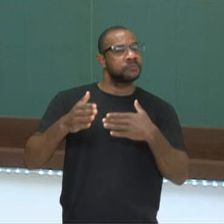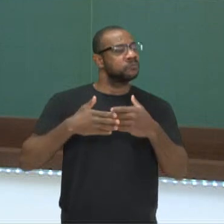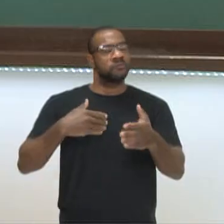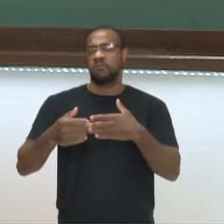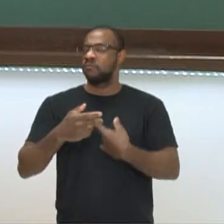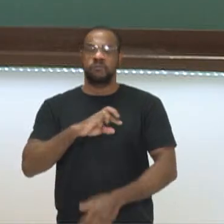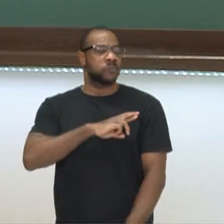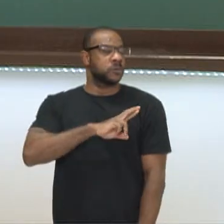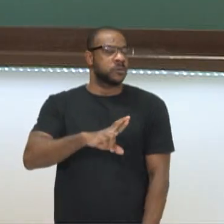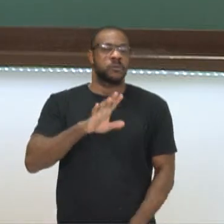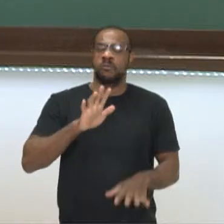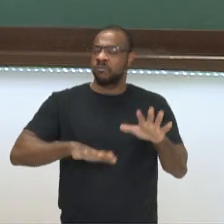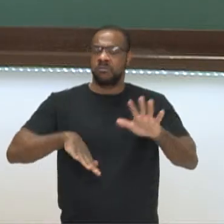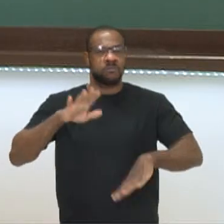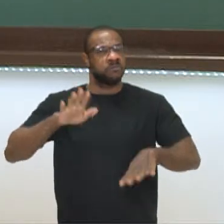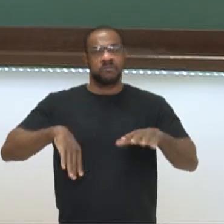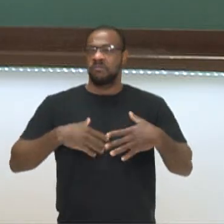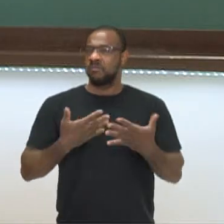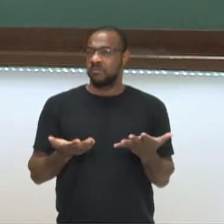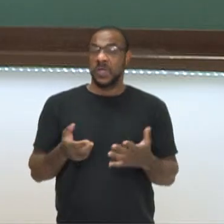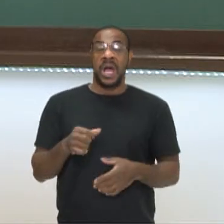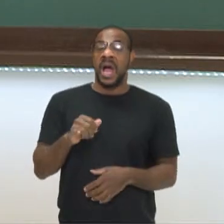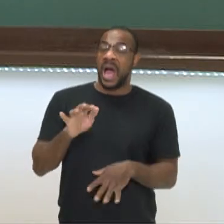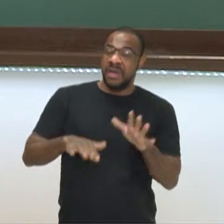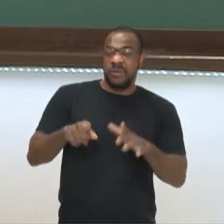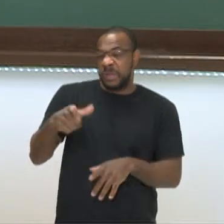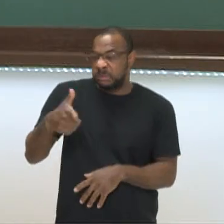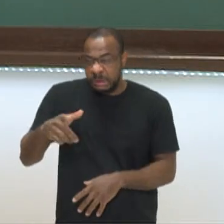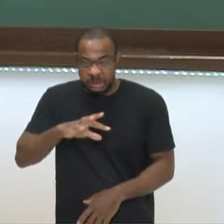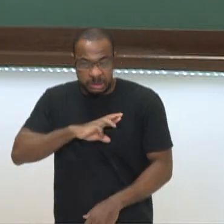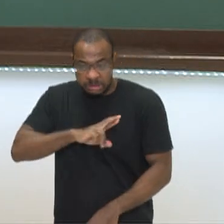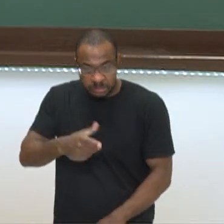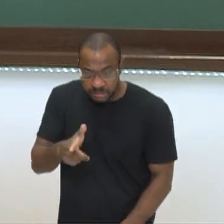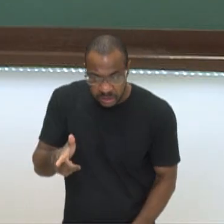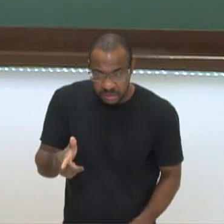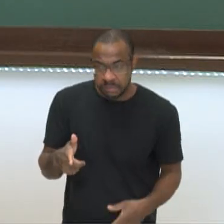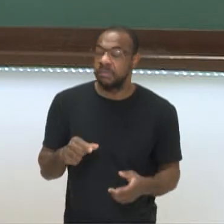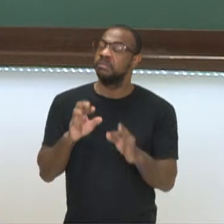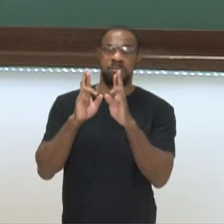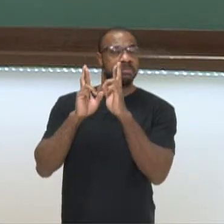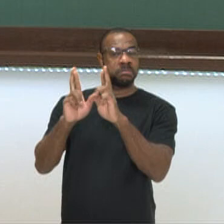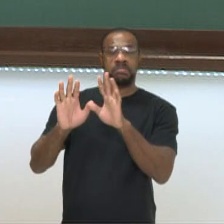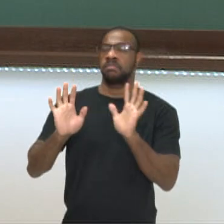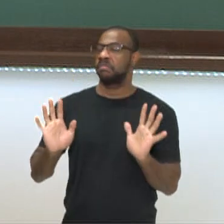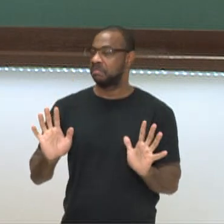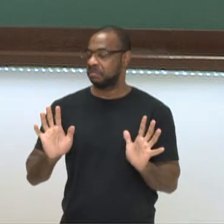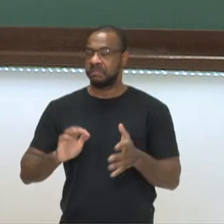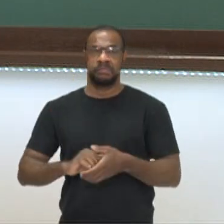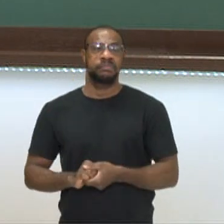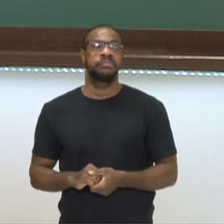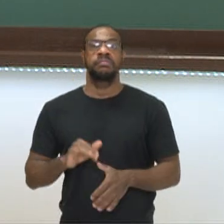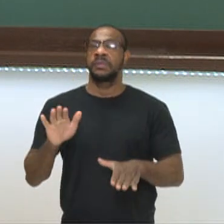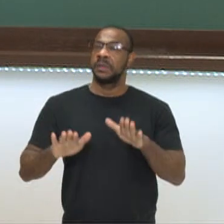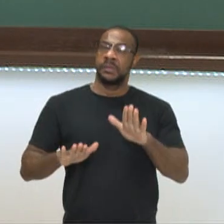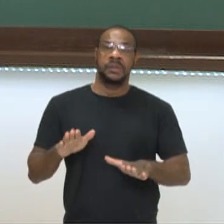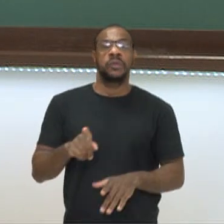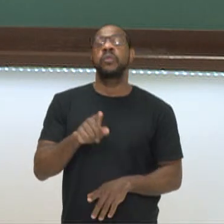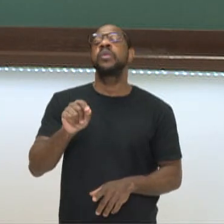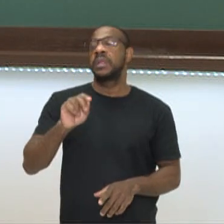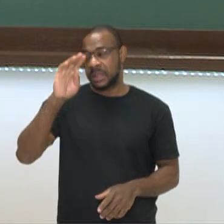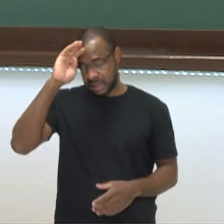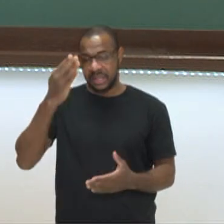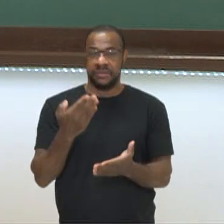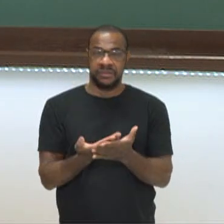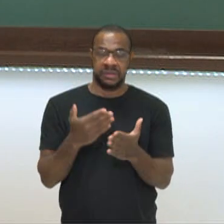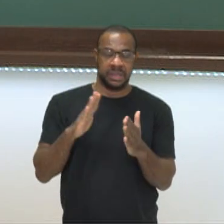religião, inclusive aqueles que não têm religião nenhuma. Nós estudamos religião no ensino religioso, independente do que você acredita na